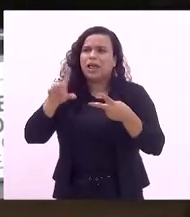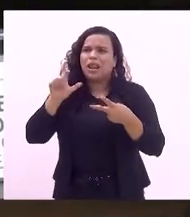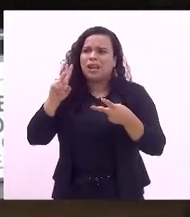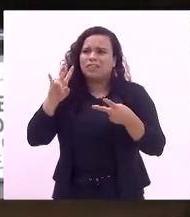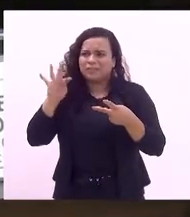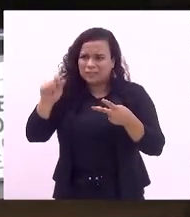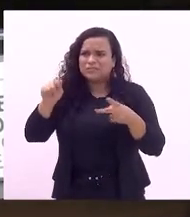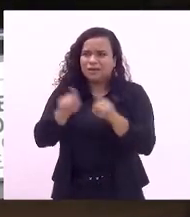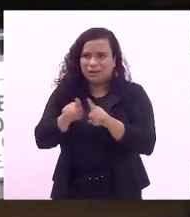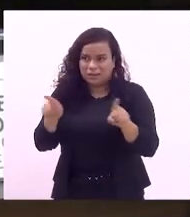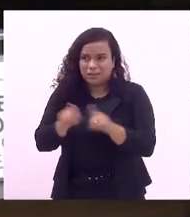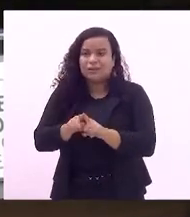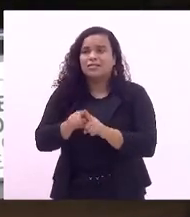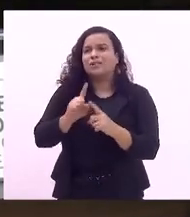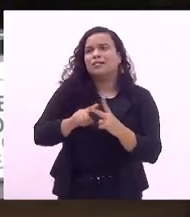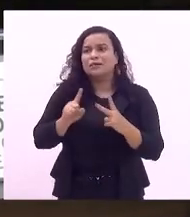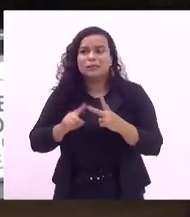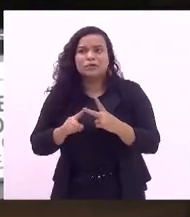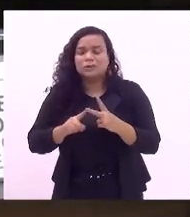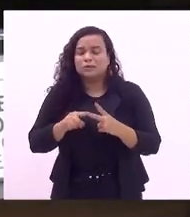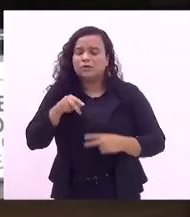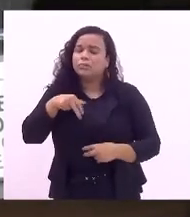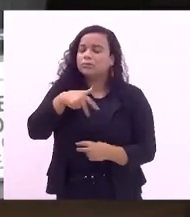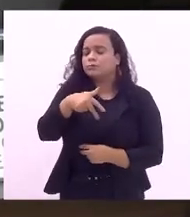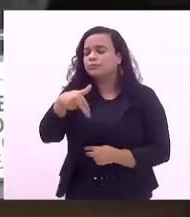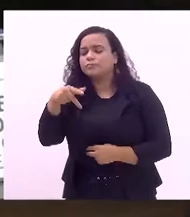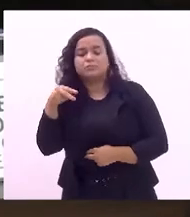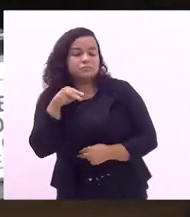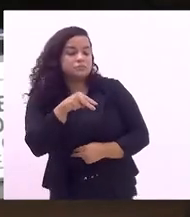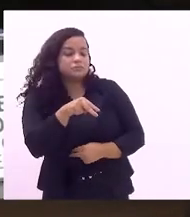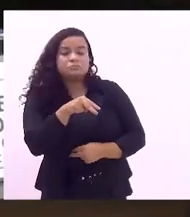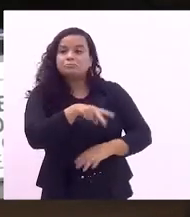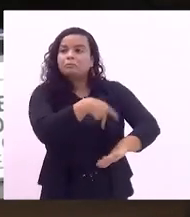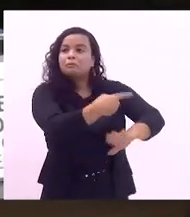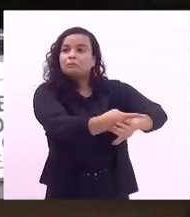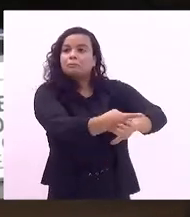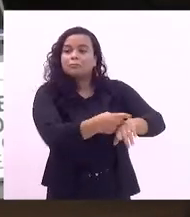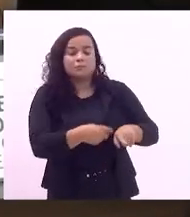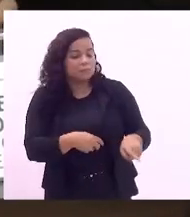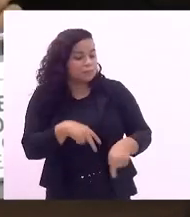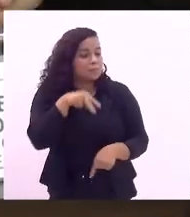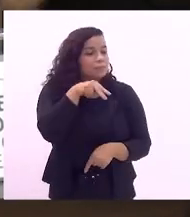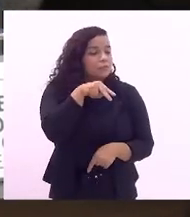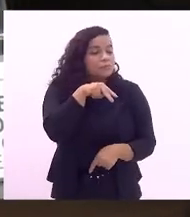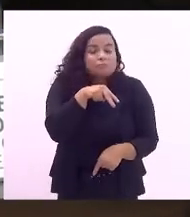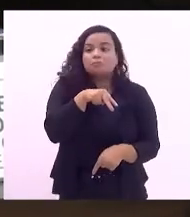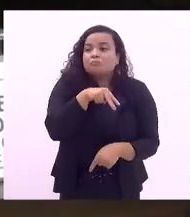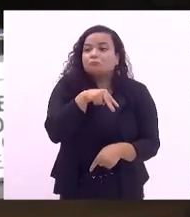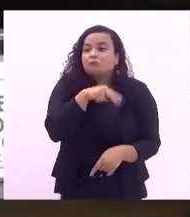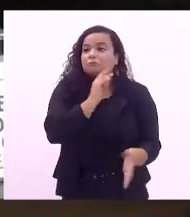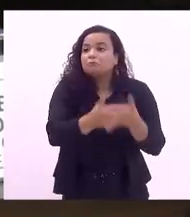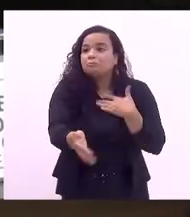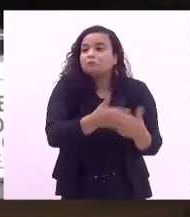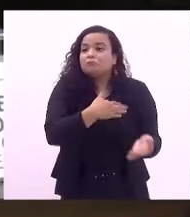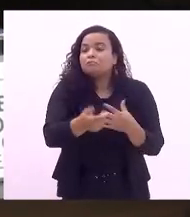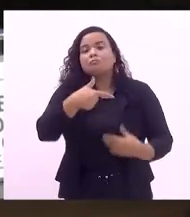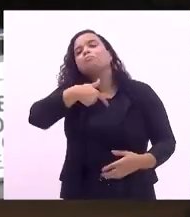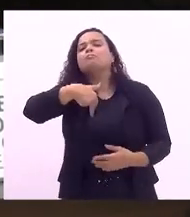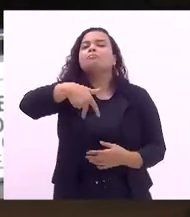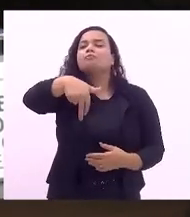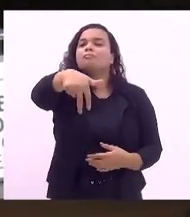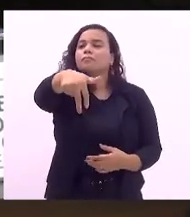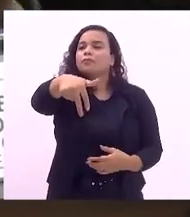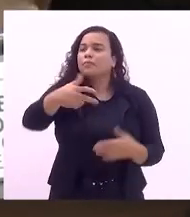que seguiram para os seus negócios deixaram homem caído ali na estrada é o paradigma da indiferença